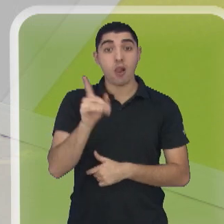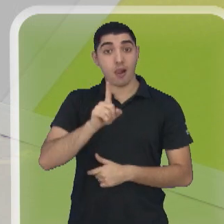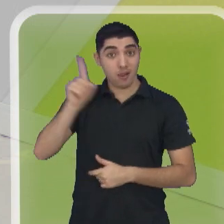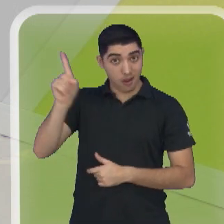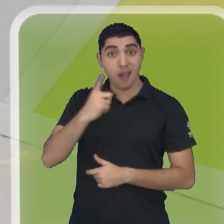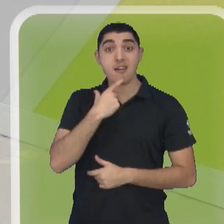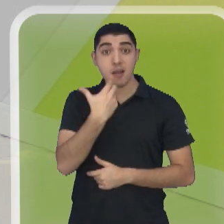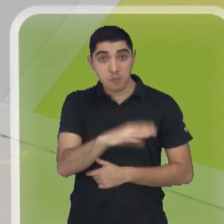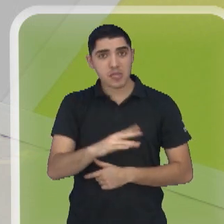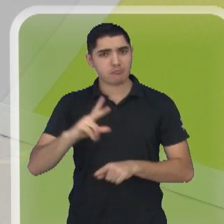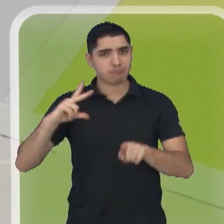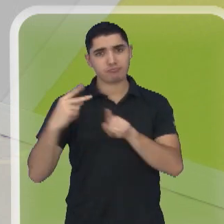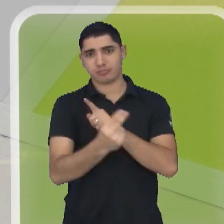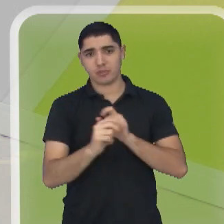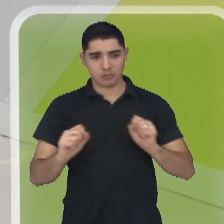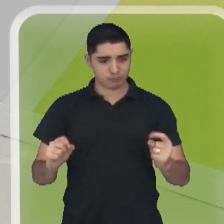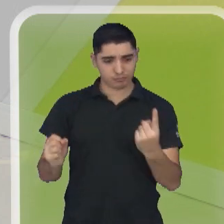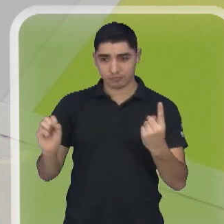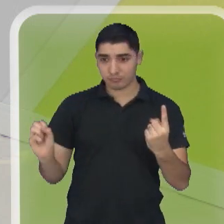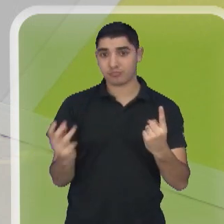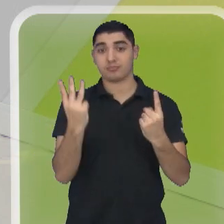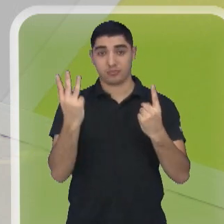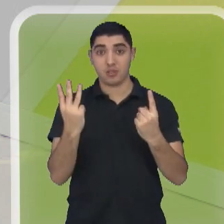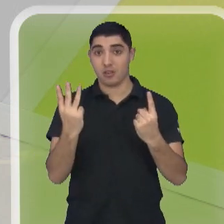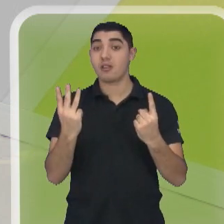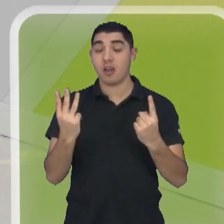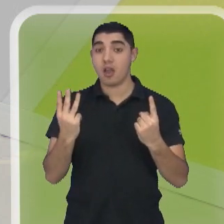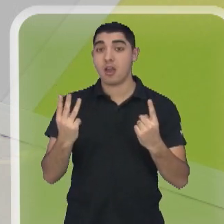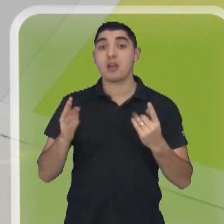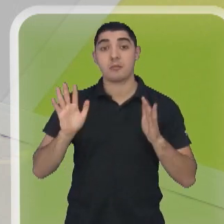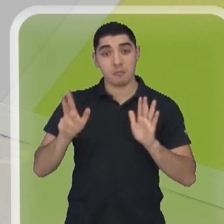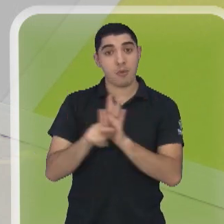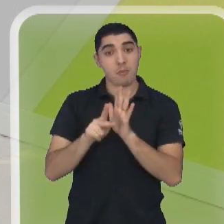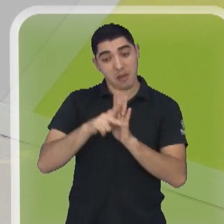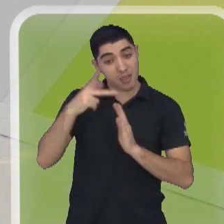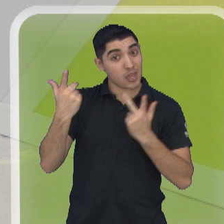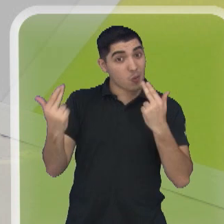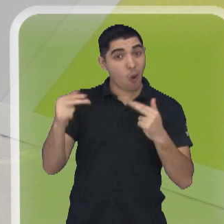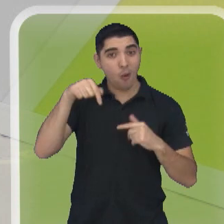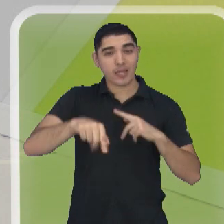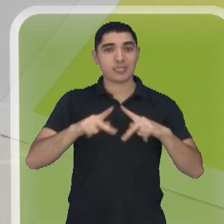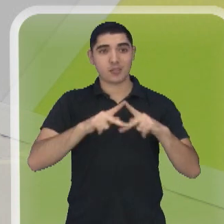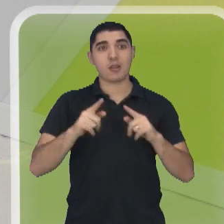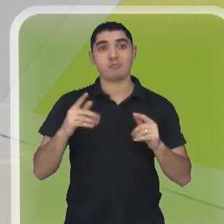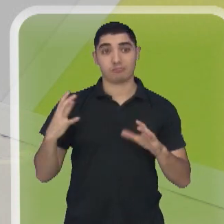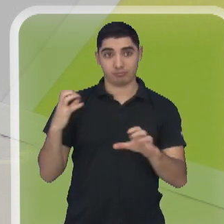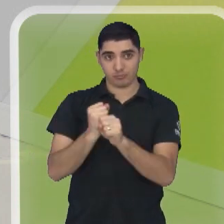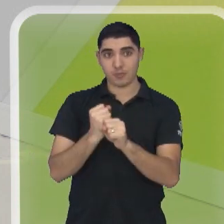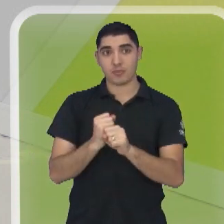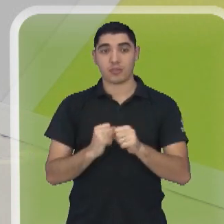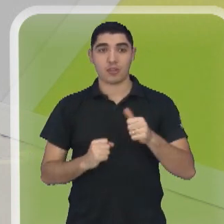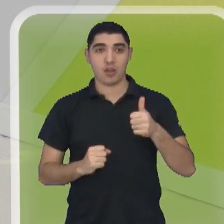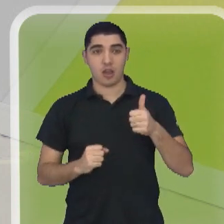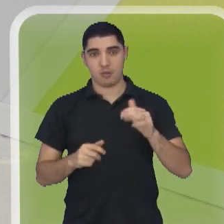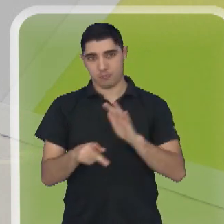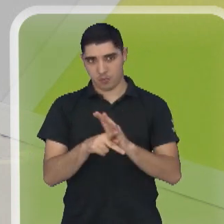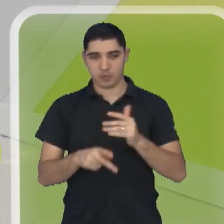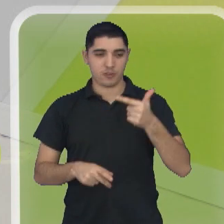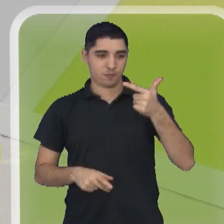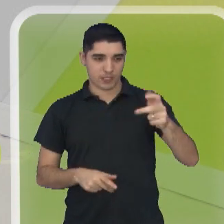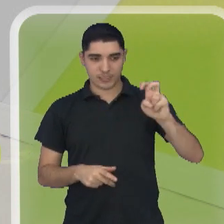de virada por 3-7-1, repetiu o placar que foi aqui na Farmacon de Arena, com parciais de